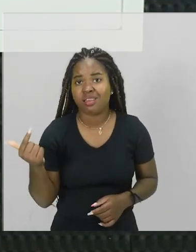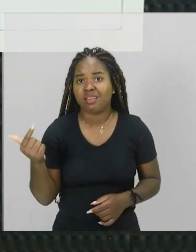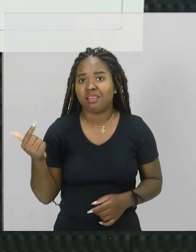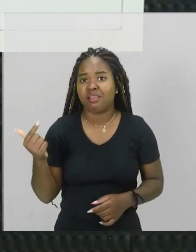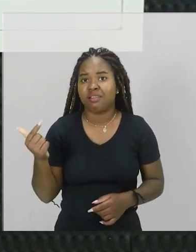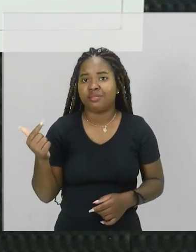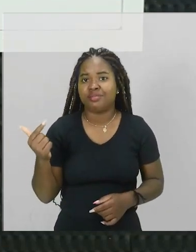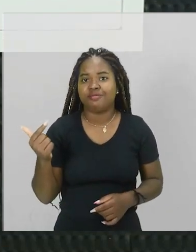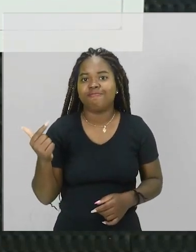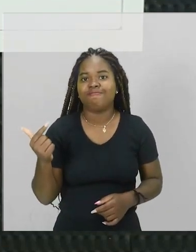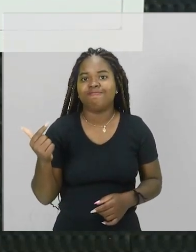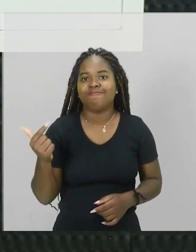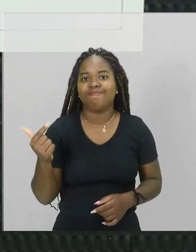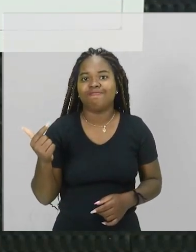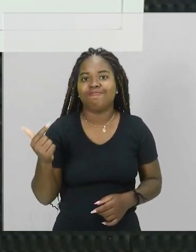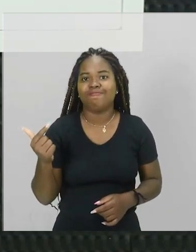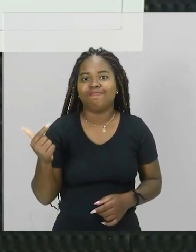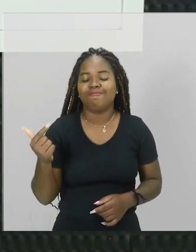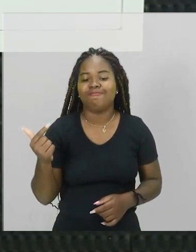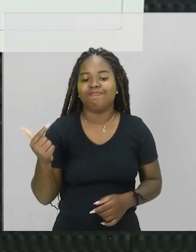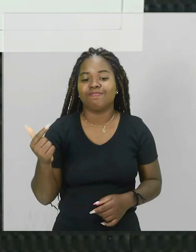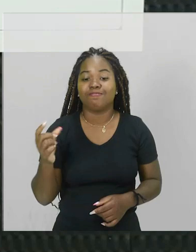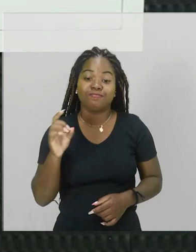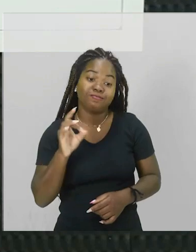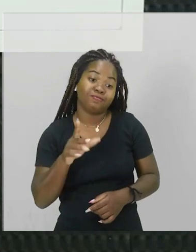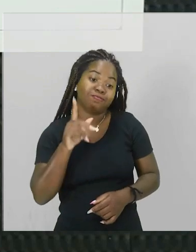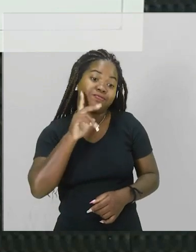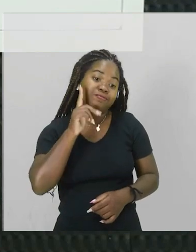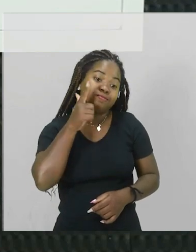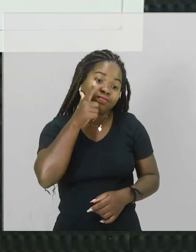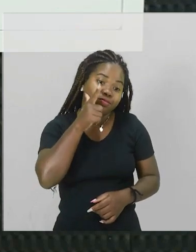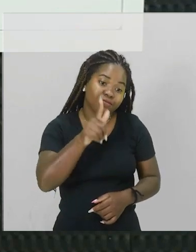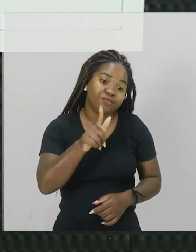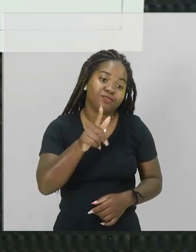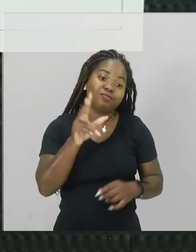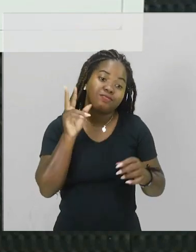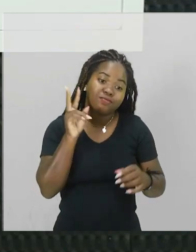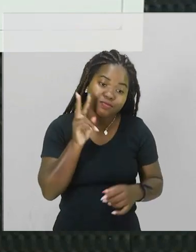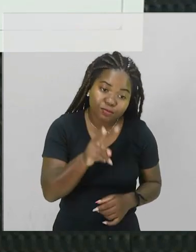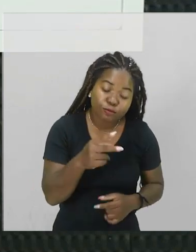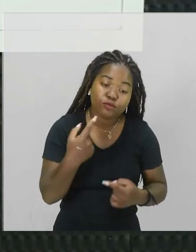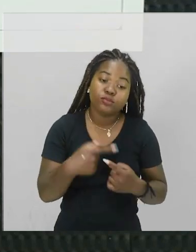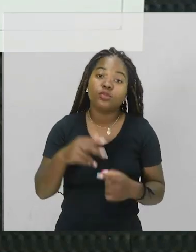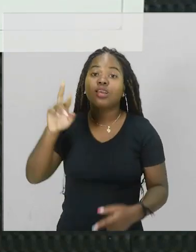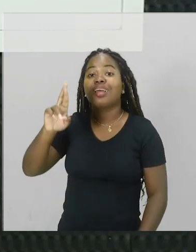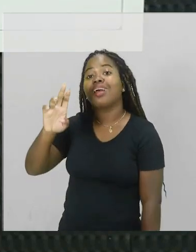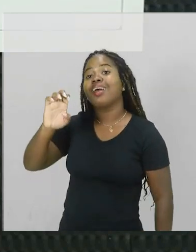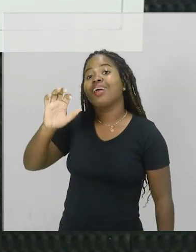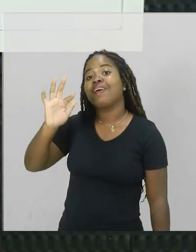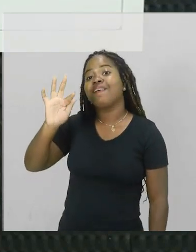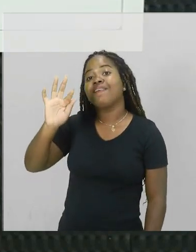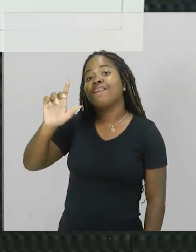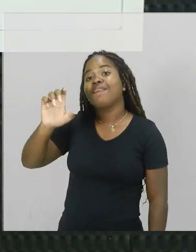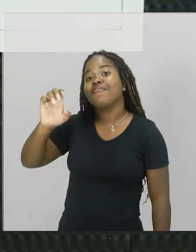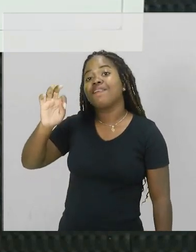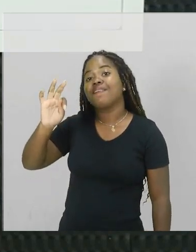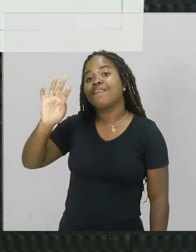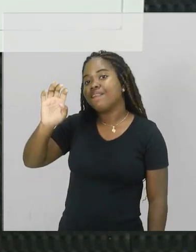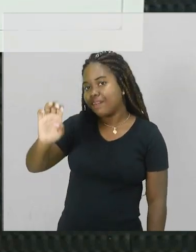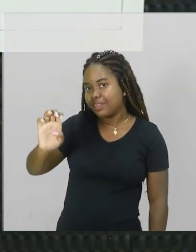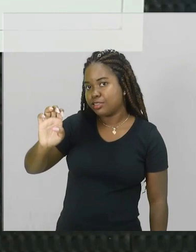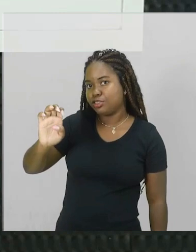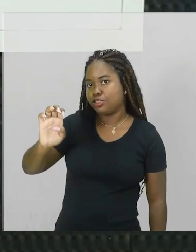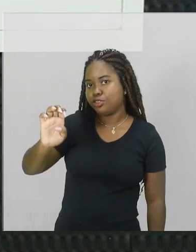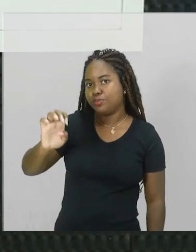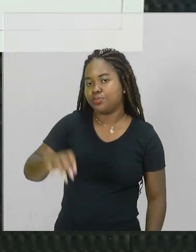própria, certo? Você só vai conseguir ver porque ela reflete luz de algum